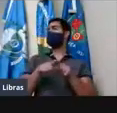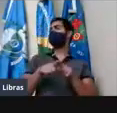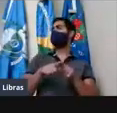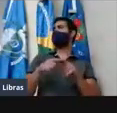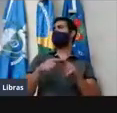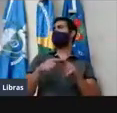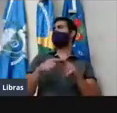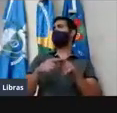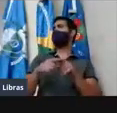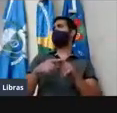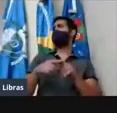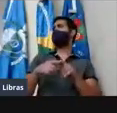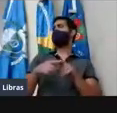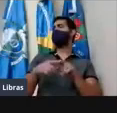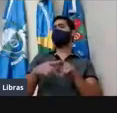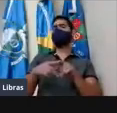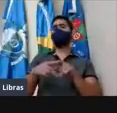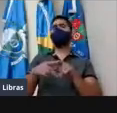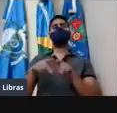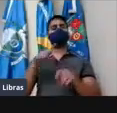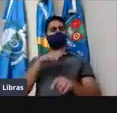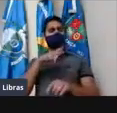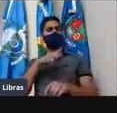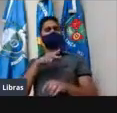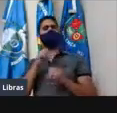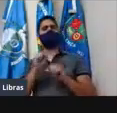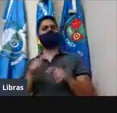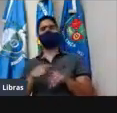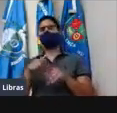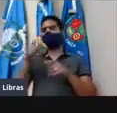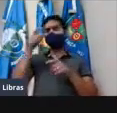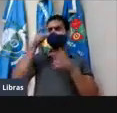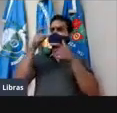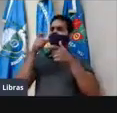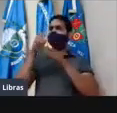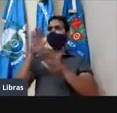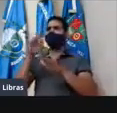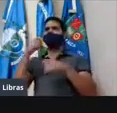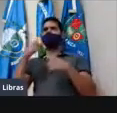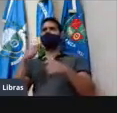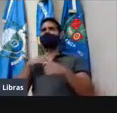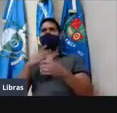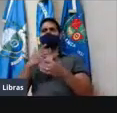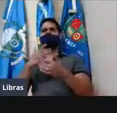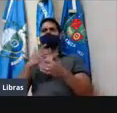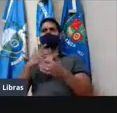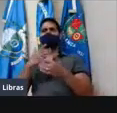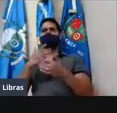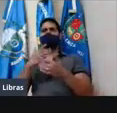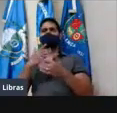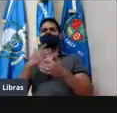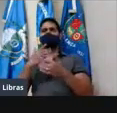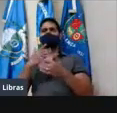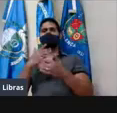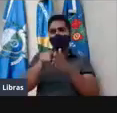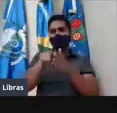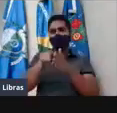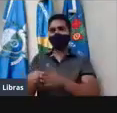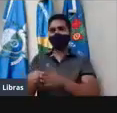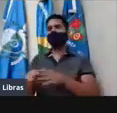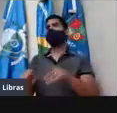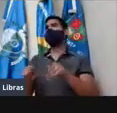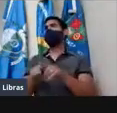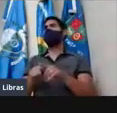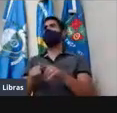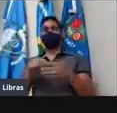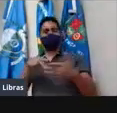4 situações que são interessantes, mas precisam ser estudadas e precisam ser